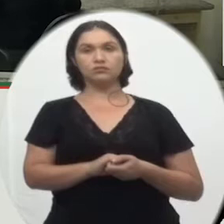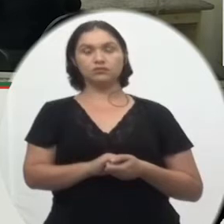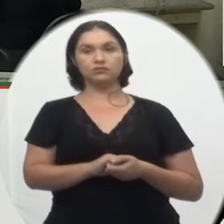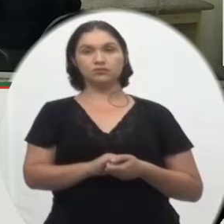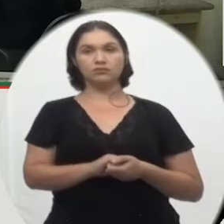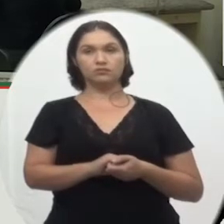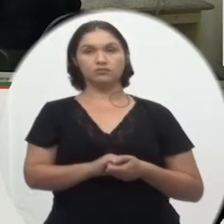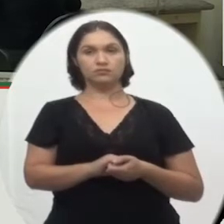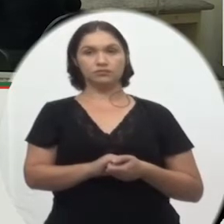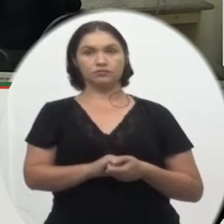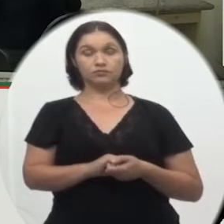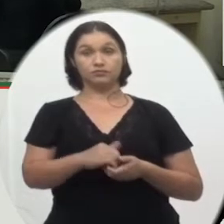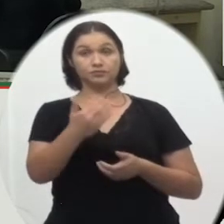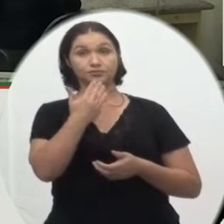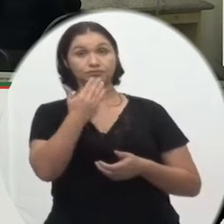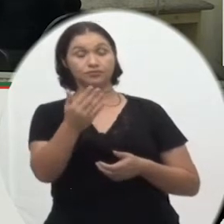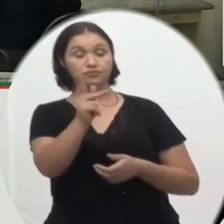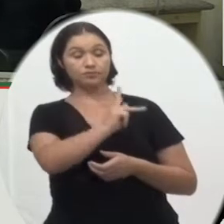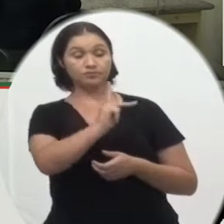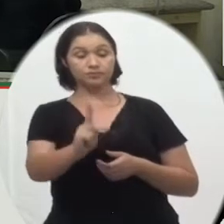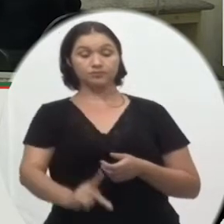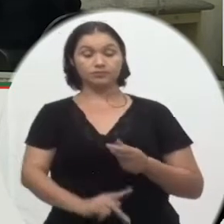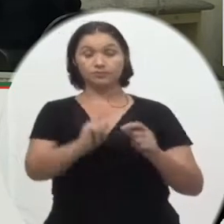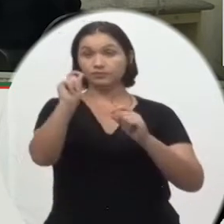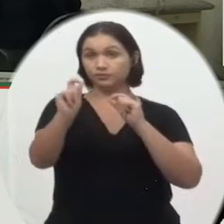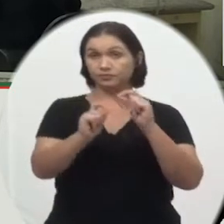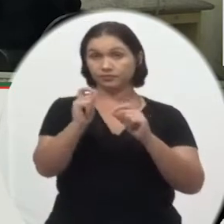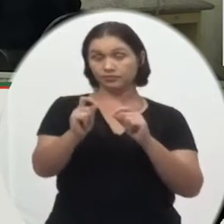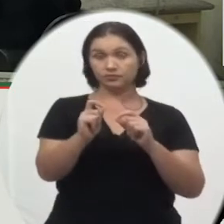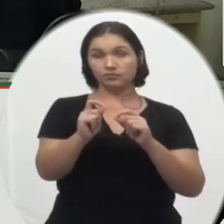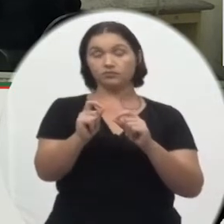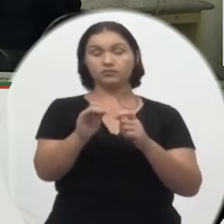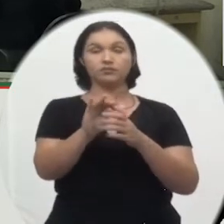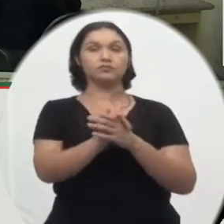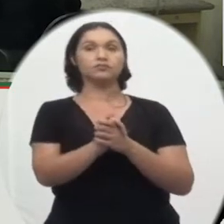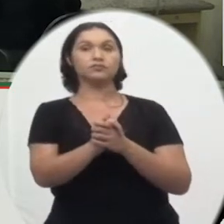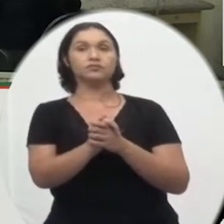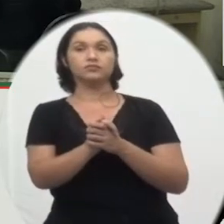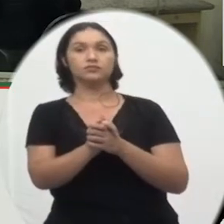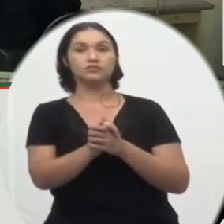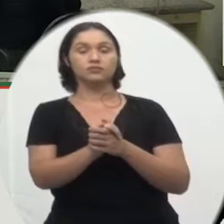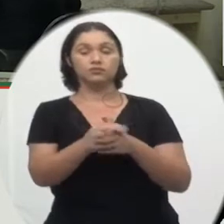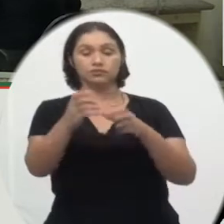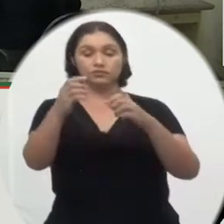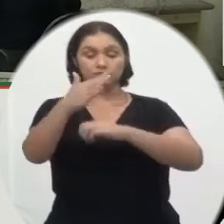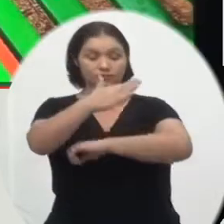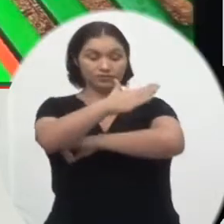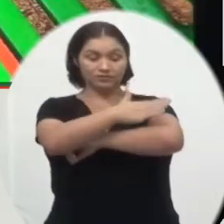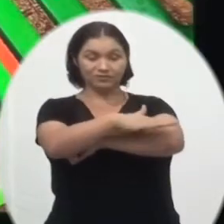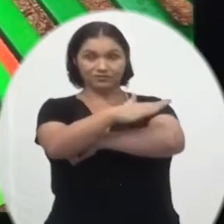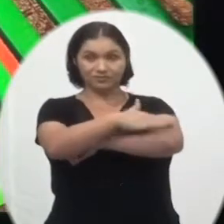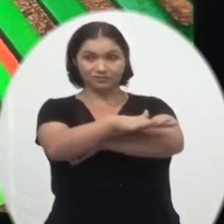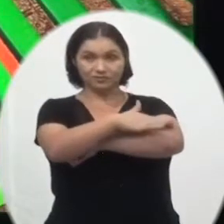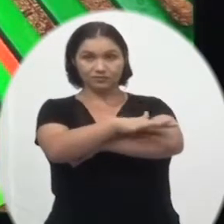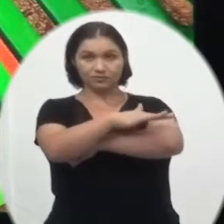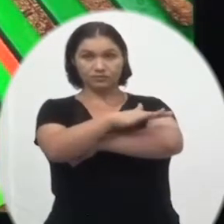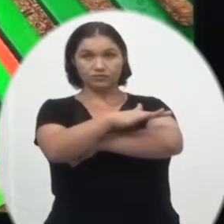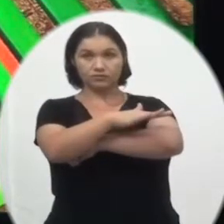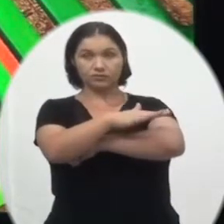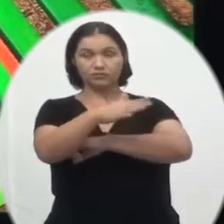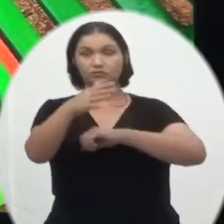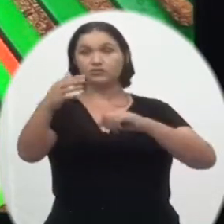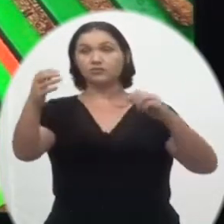A gente está solicitando, senhor presidente, questionando ali sobre os equipamentos que estão quebrados,